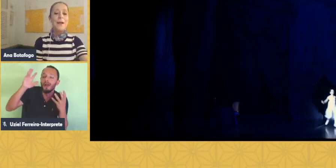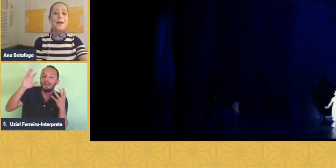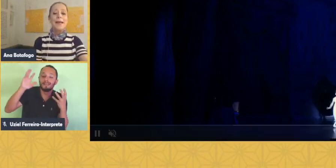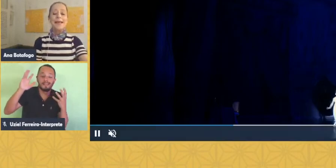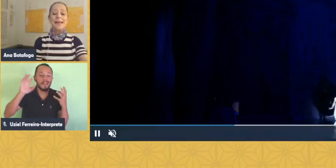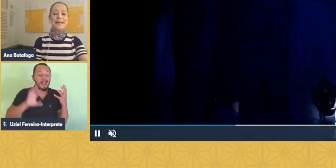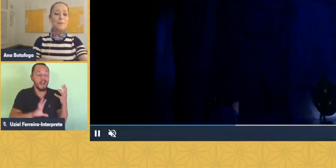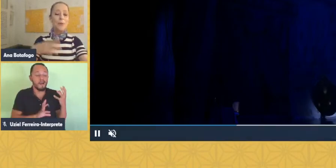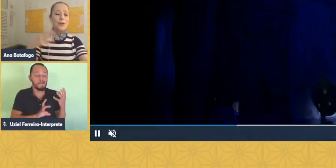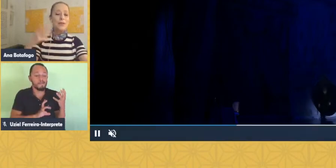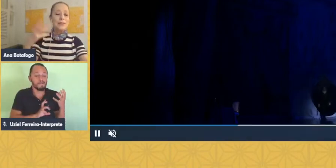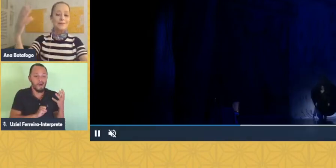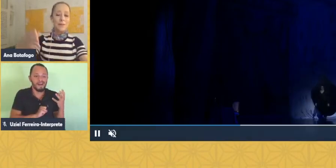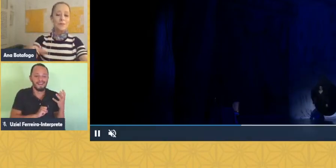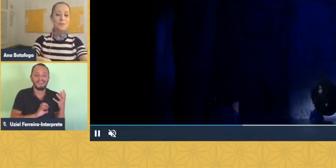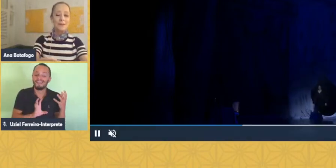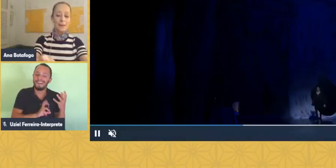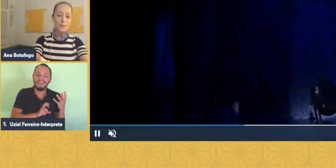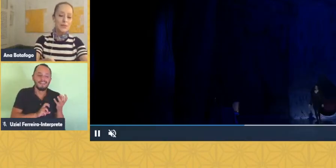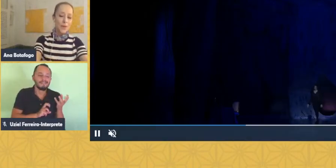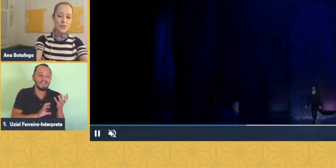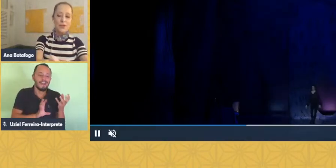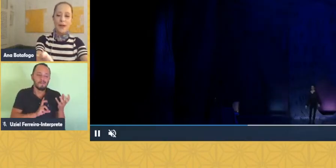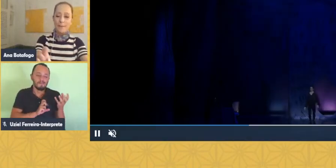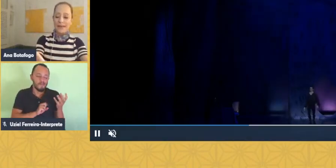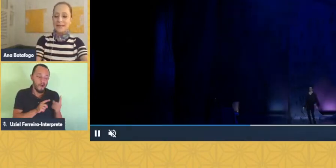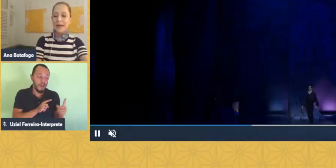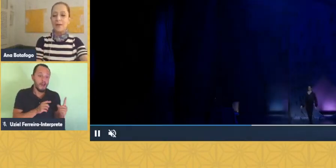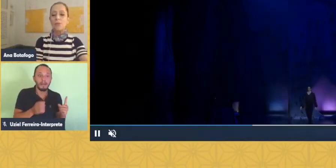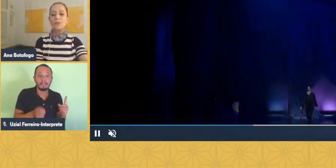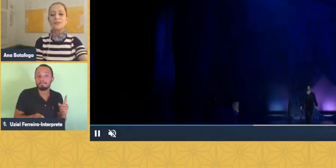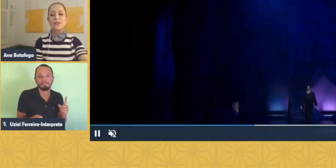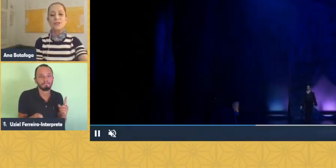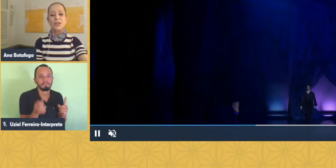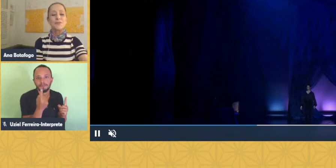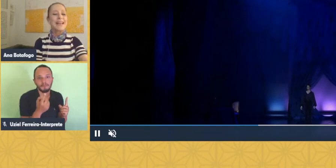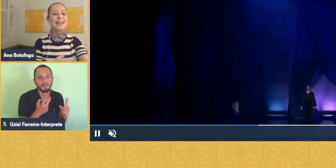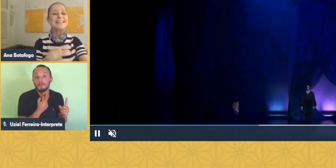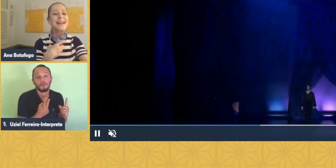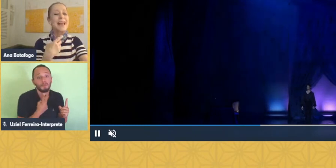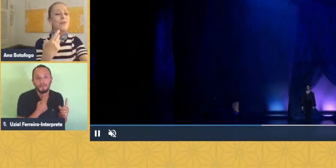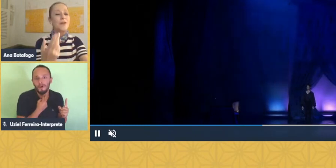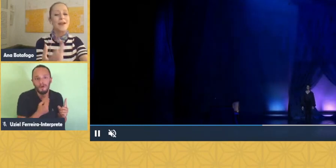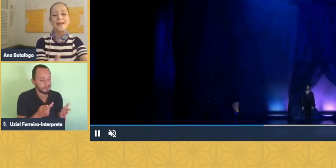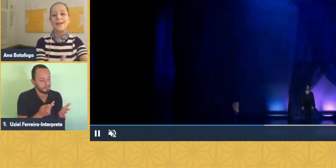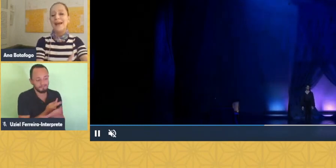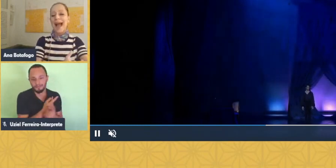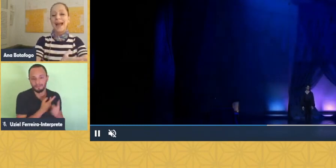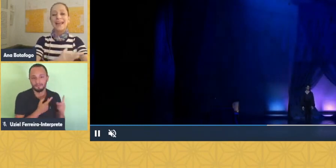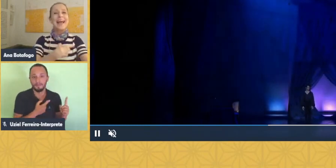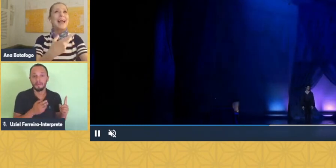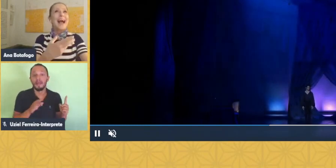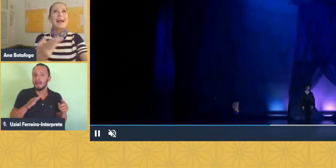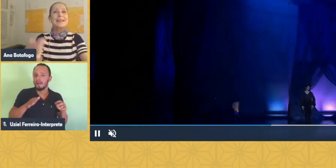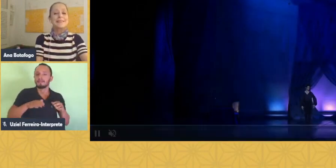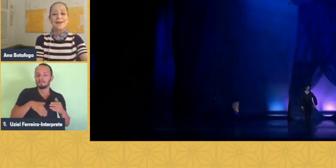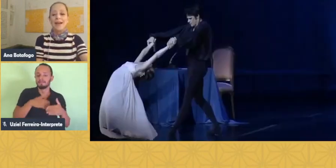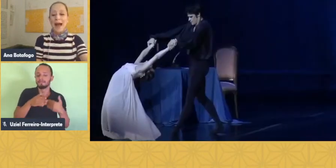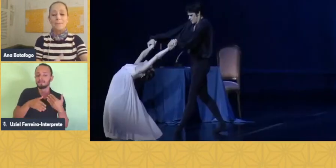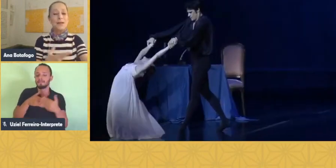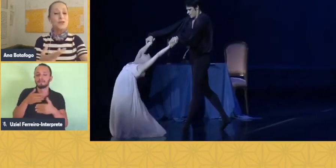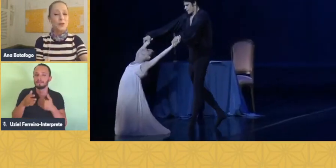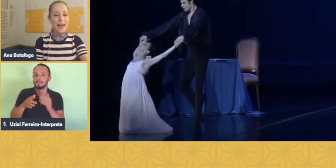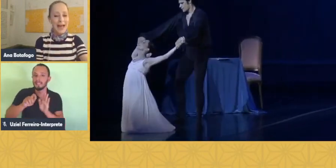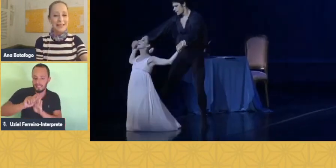IML e que depois tempos depois eu acho que vai aparecer em alguns trechinhos ela escreve aquele aquela